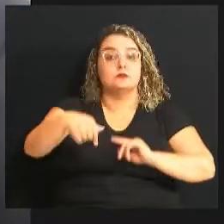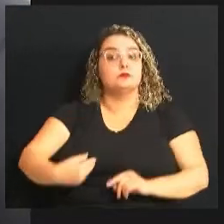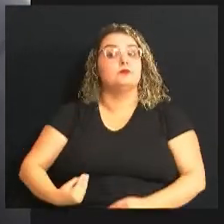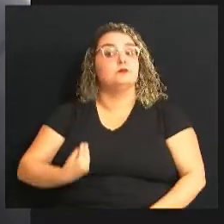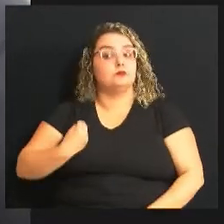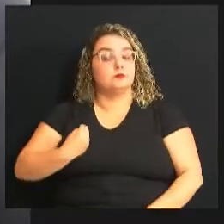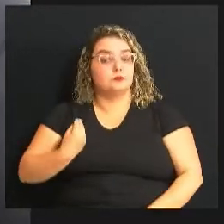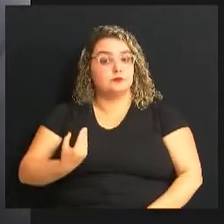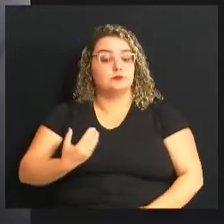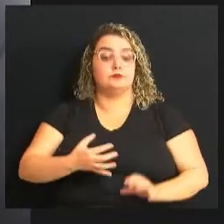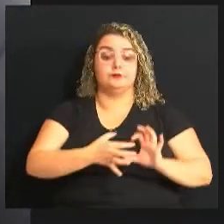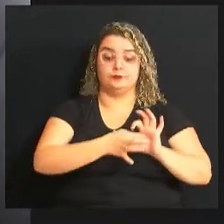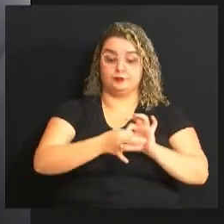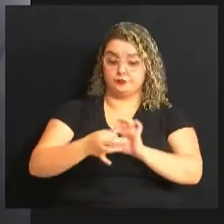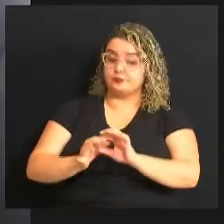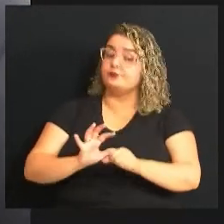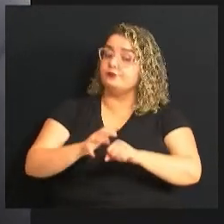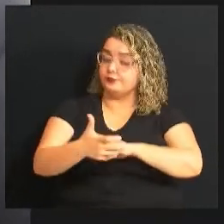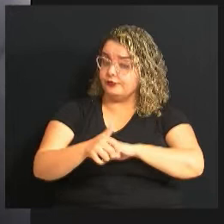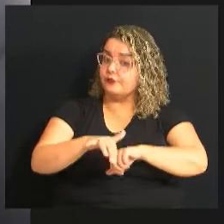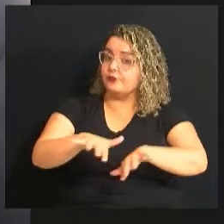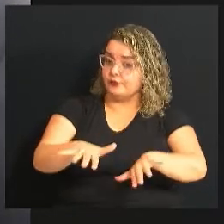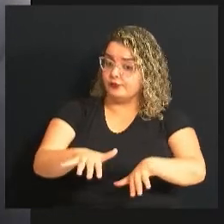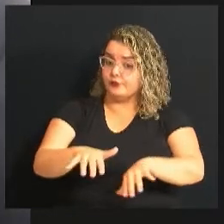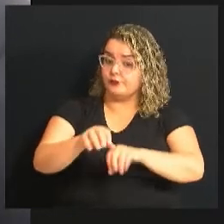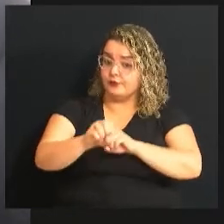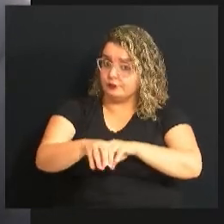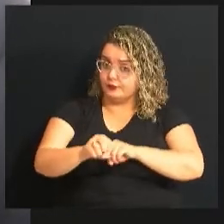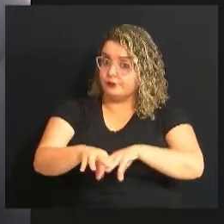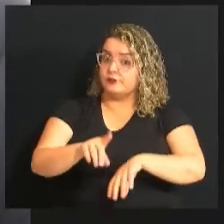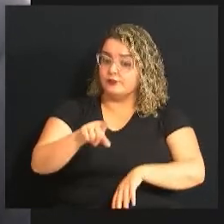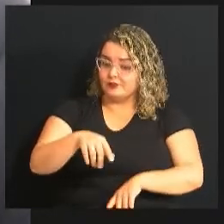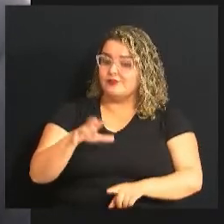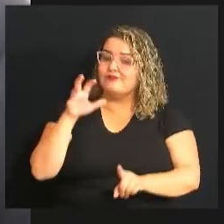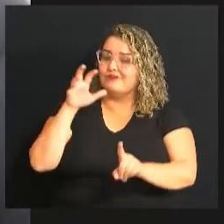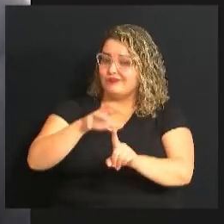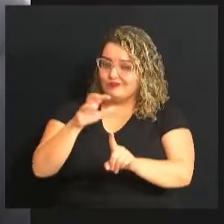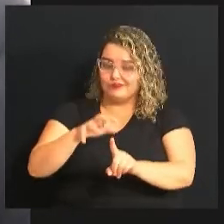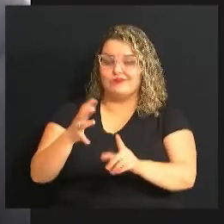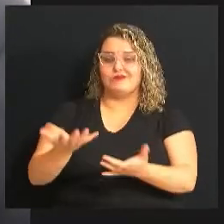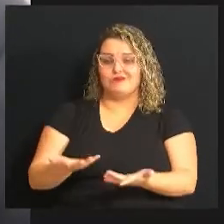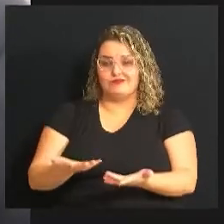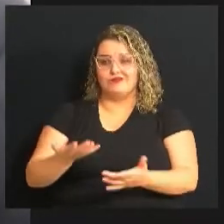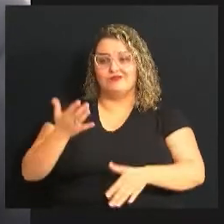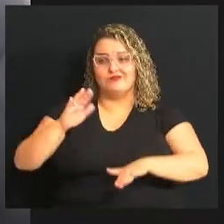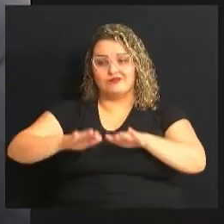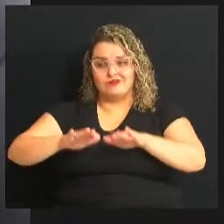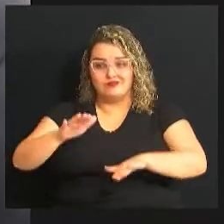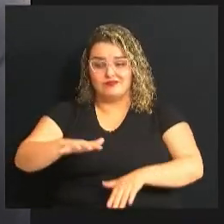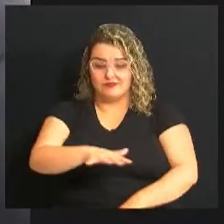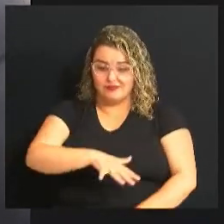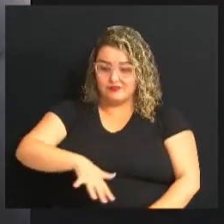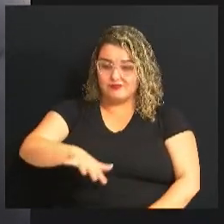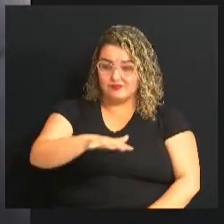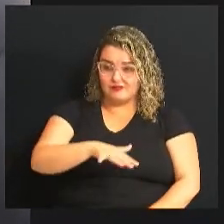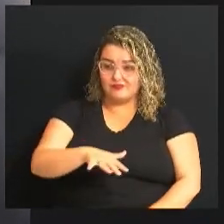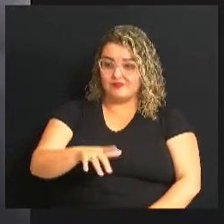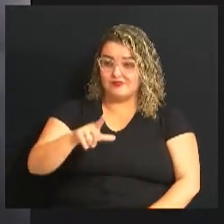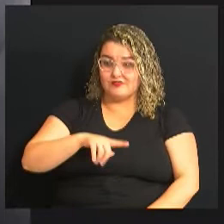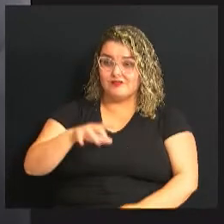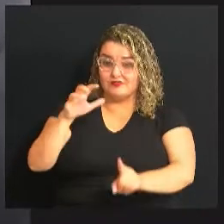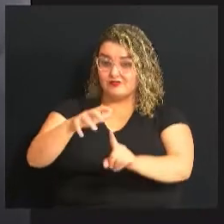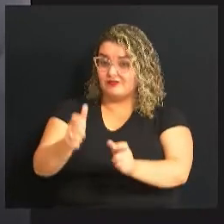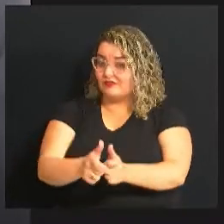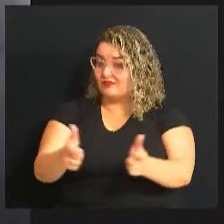ciclo pandêmico, a educação foi muito impactada. Talvez tenha sido a área que teve um impacto maior,